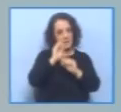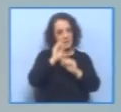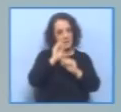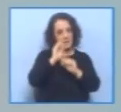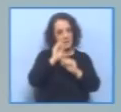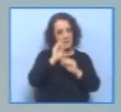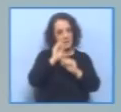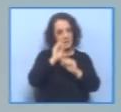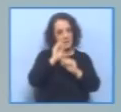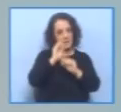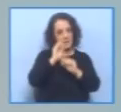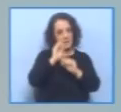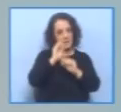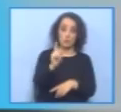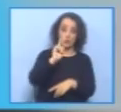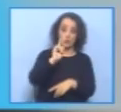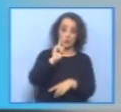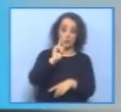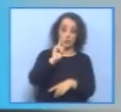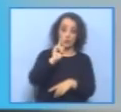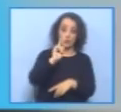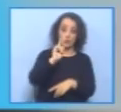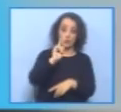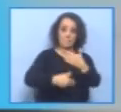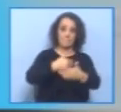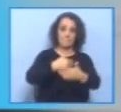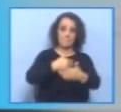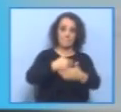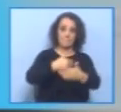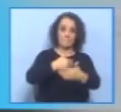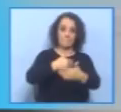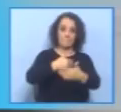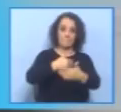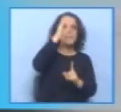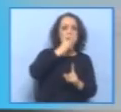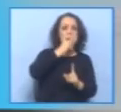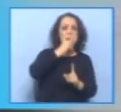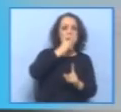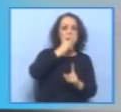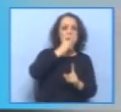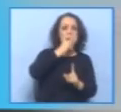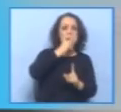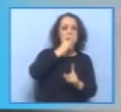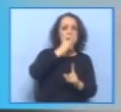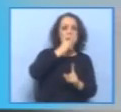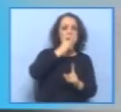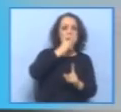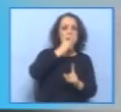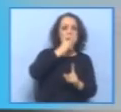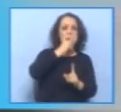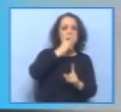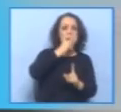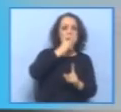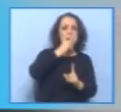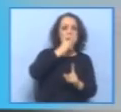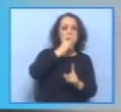importante. Ou seja, não é o objetivo. Eles começam a sentir que aqui o objetivo é a vivência da própria fé, aquilo que se envolve, esta alegria